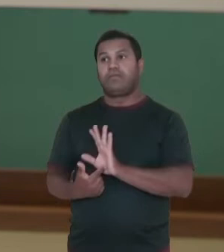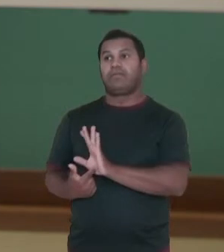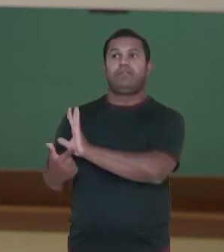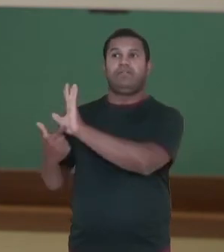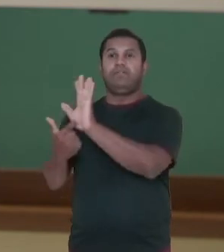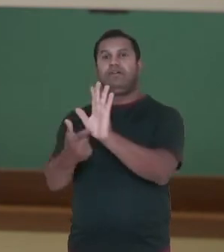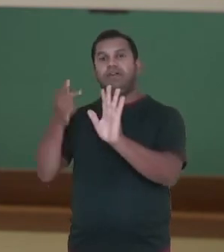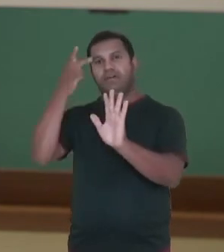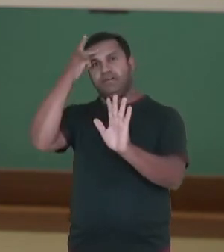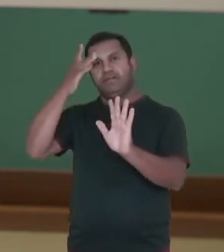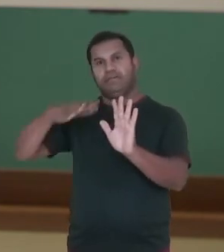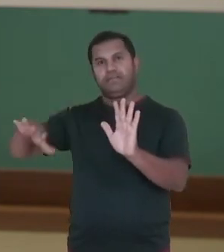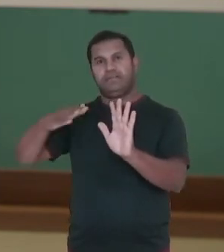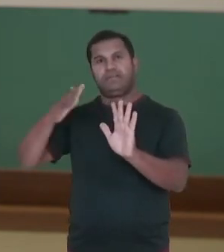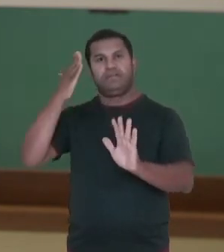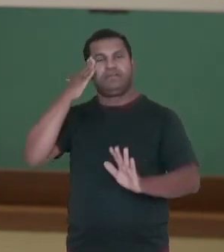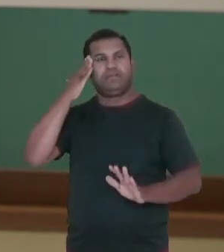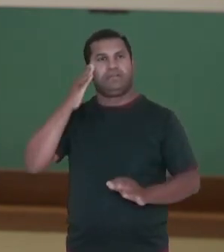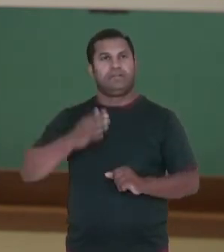todo mundo. Isso